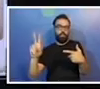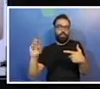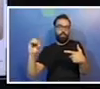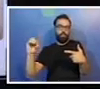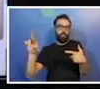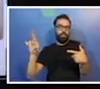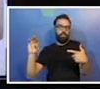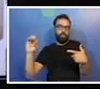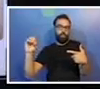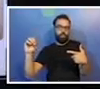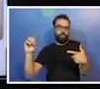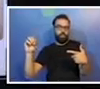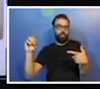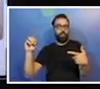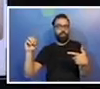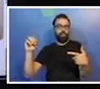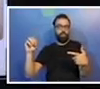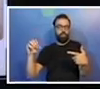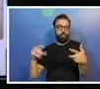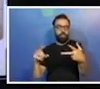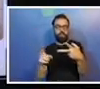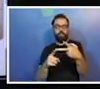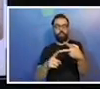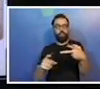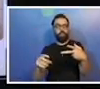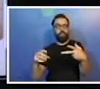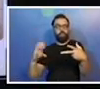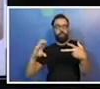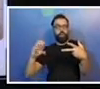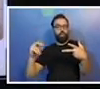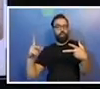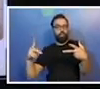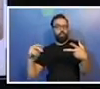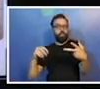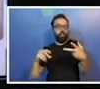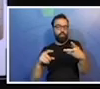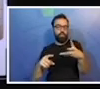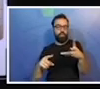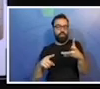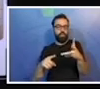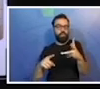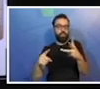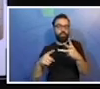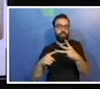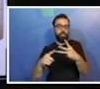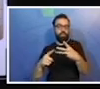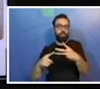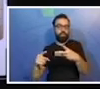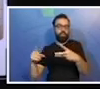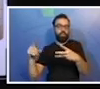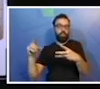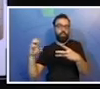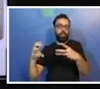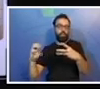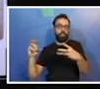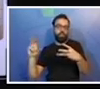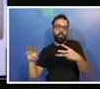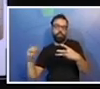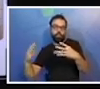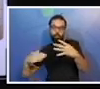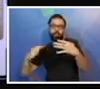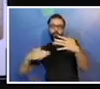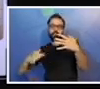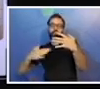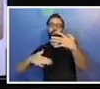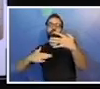Consumidor secundário, terciário e assim até o final, até o topo, são os animais, os